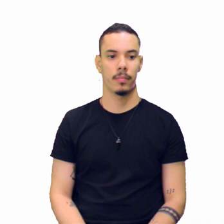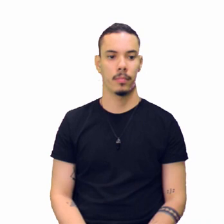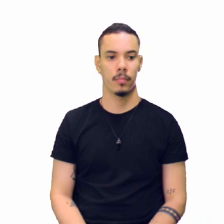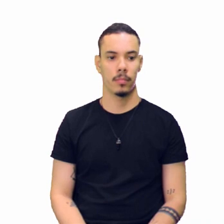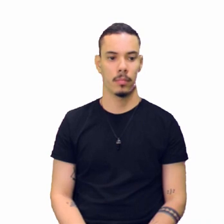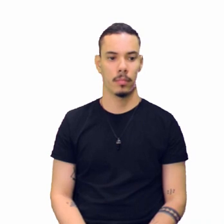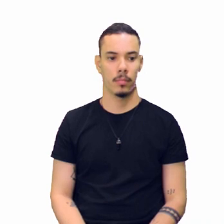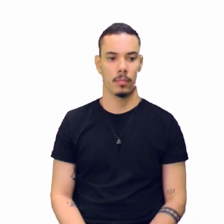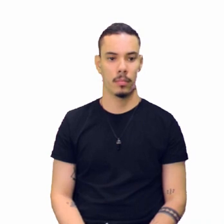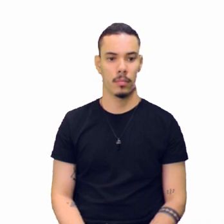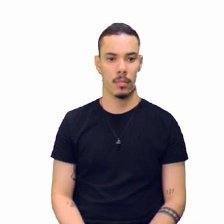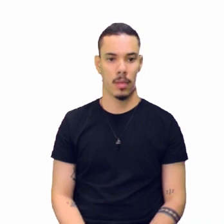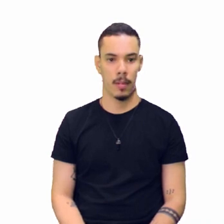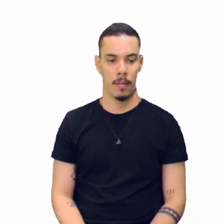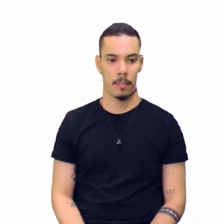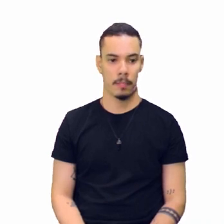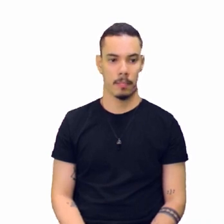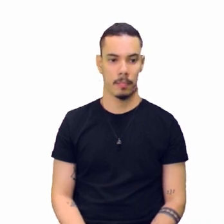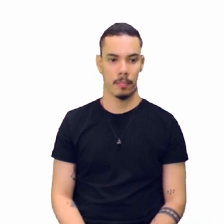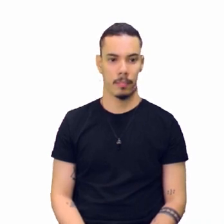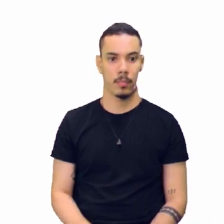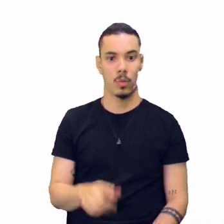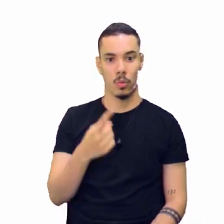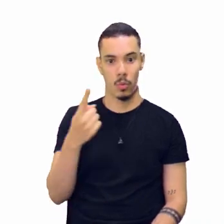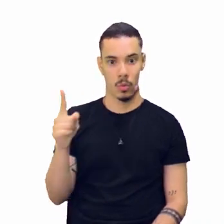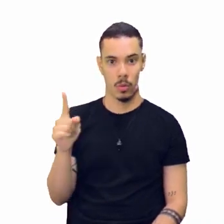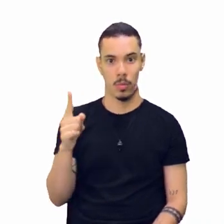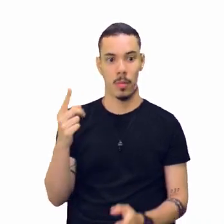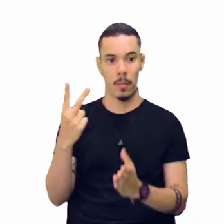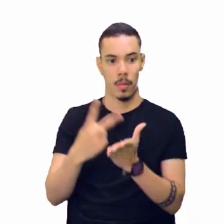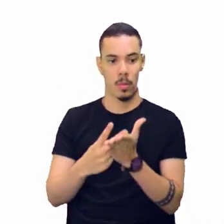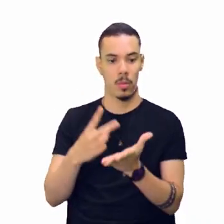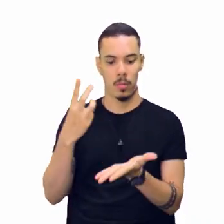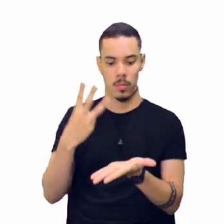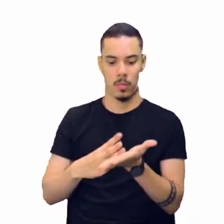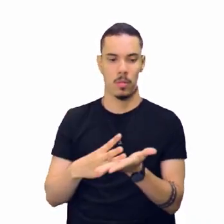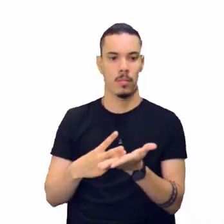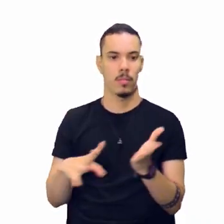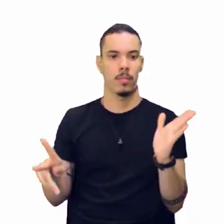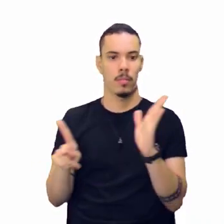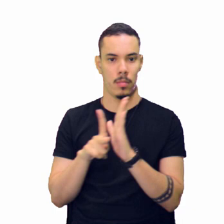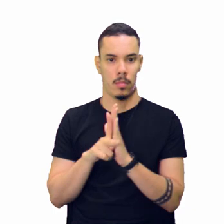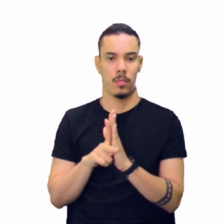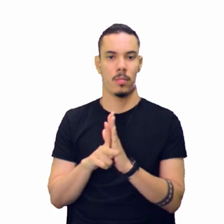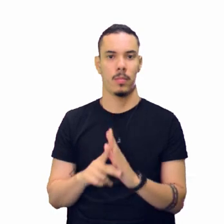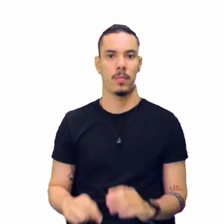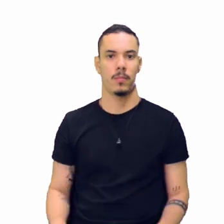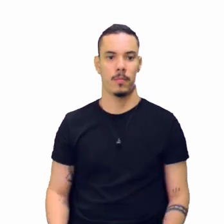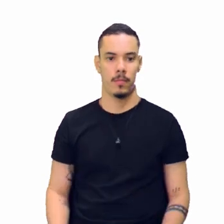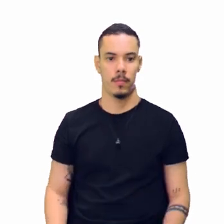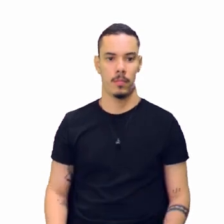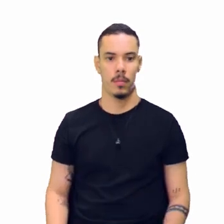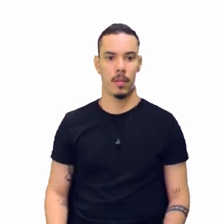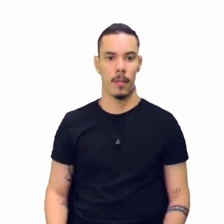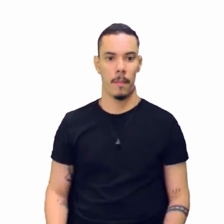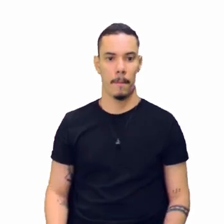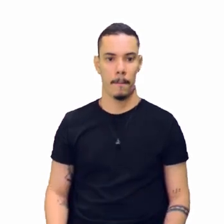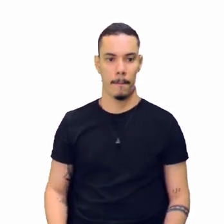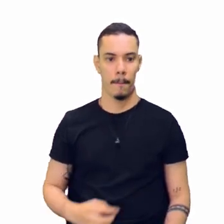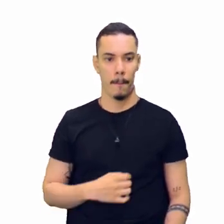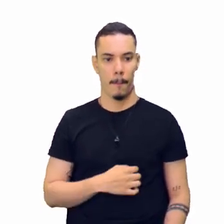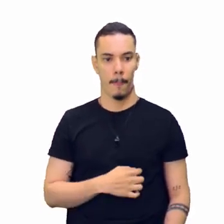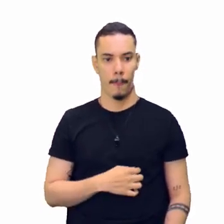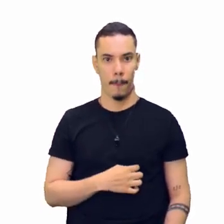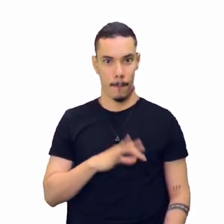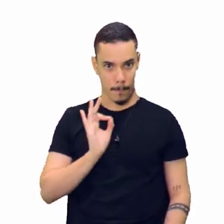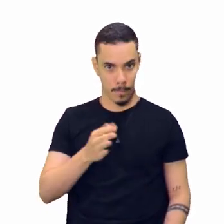Ó, tem um U, a última, penúltima e antepenúltima. Está na antepenúltima. Então, ela é proparoxítona. Não é mesmo?